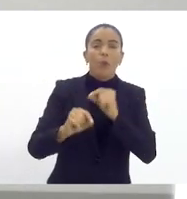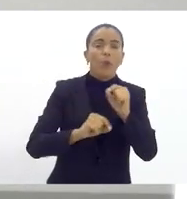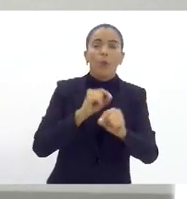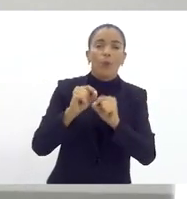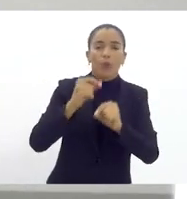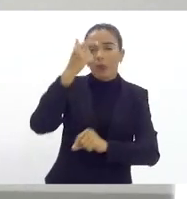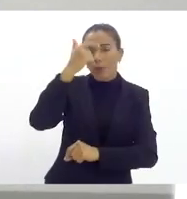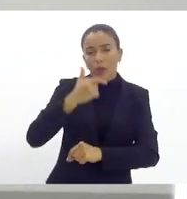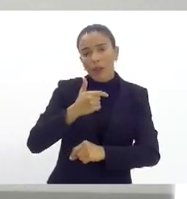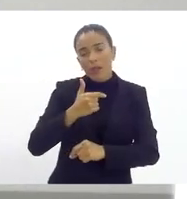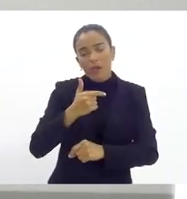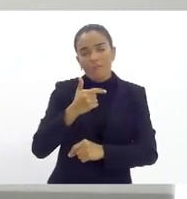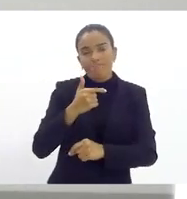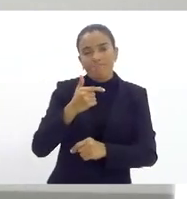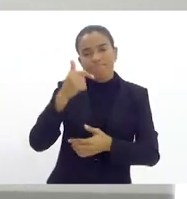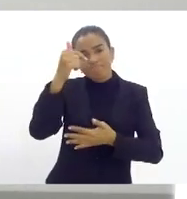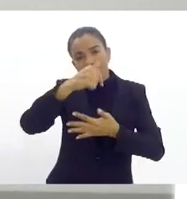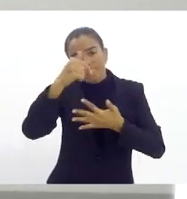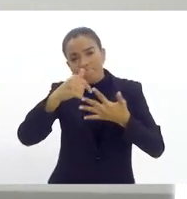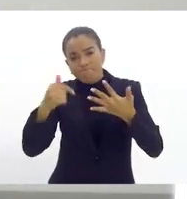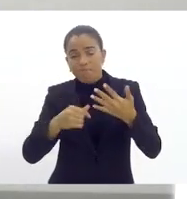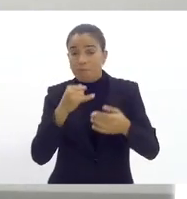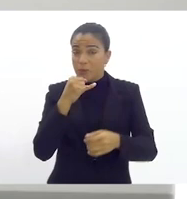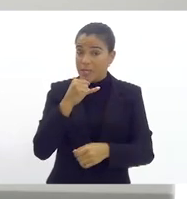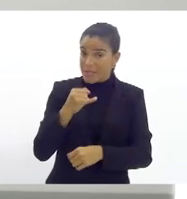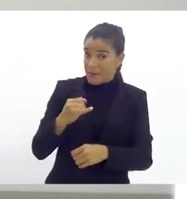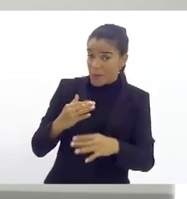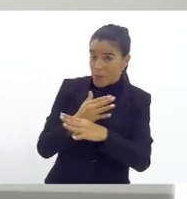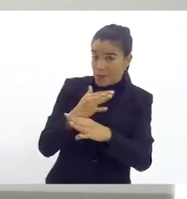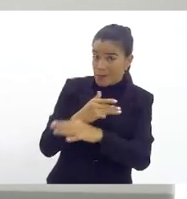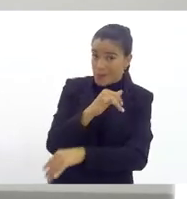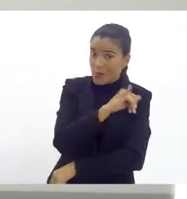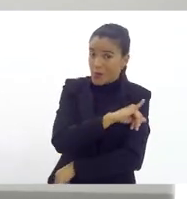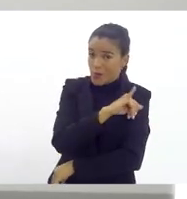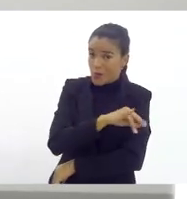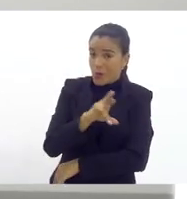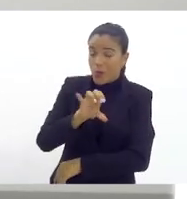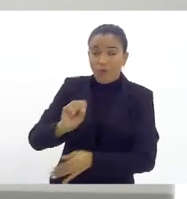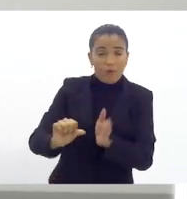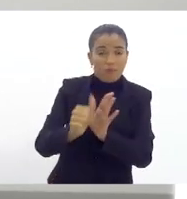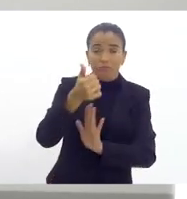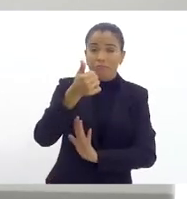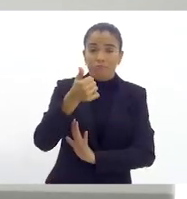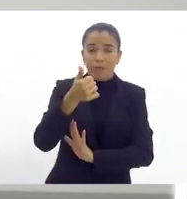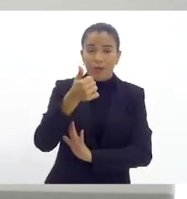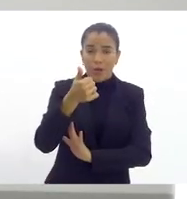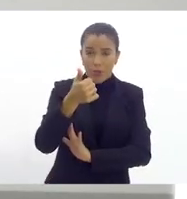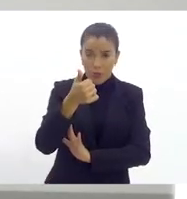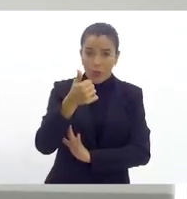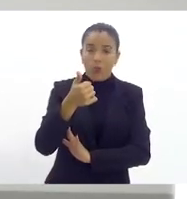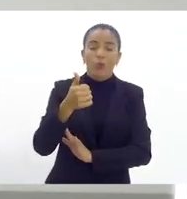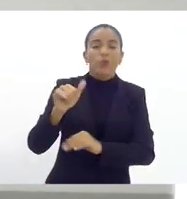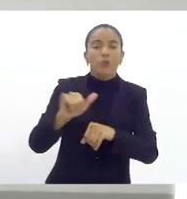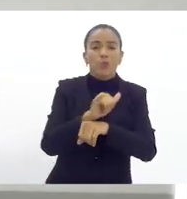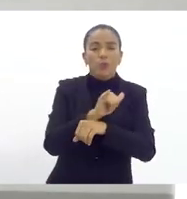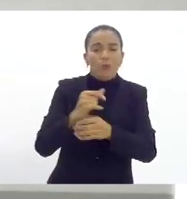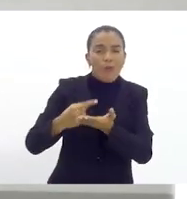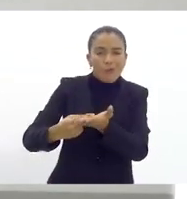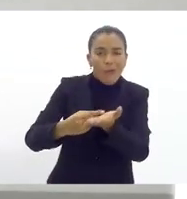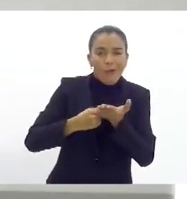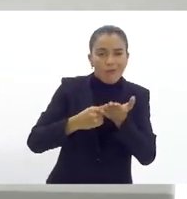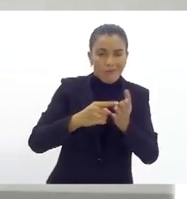pontuar aqui que o município por exemplo de do Rio de Janeiro foi o primeiro a colocar no instrumento coletivo de trabalho